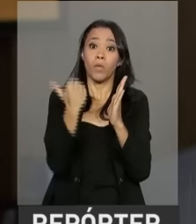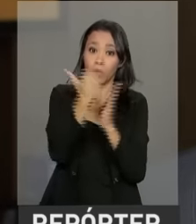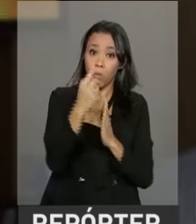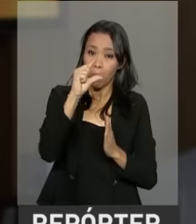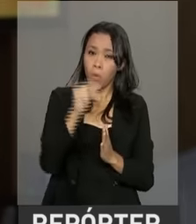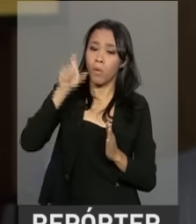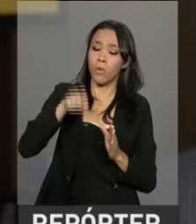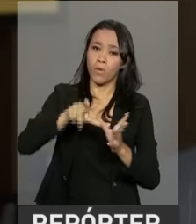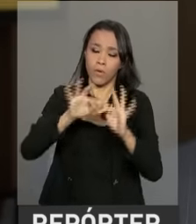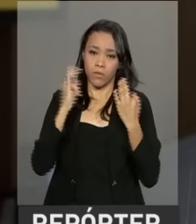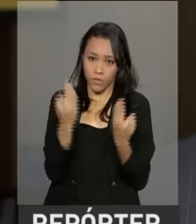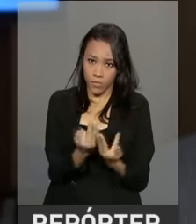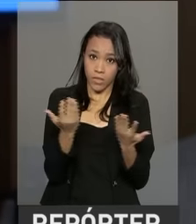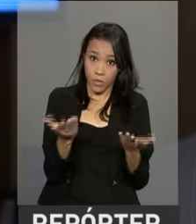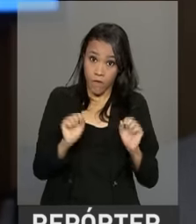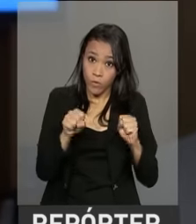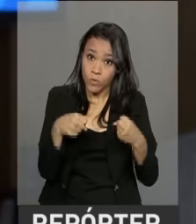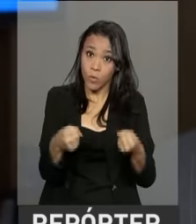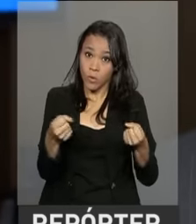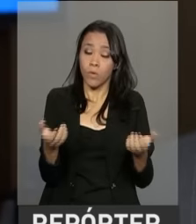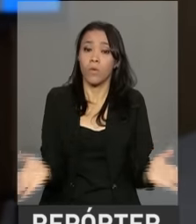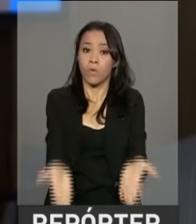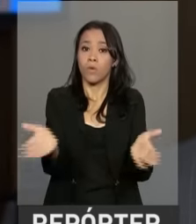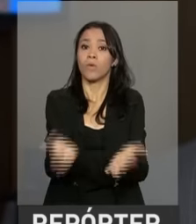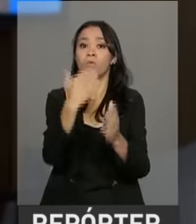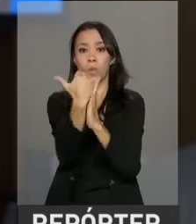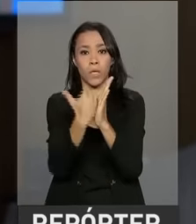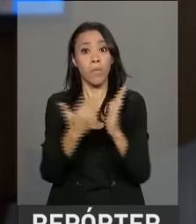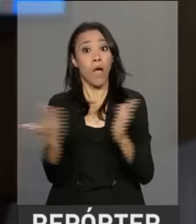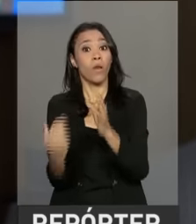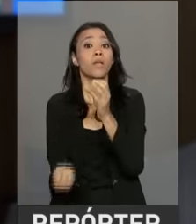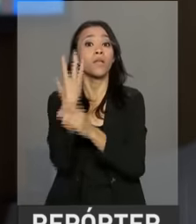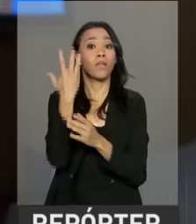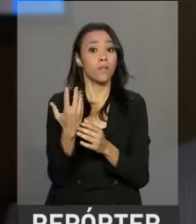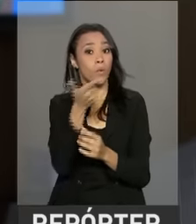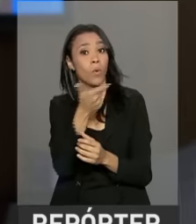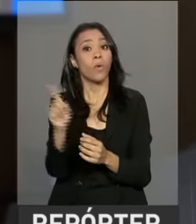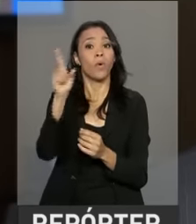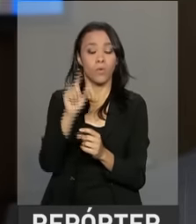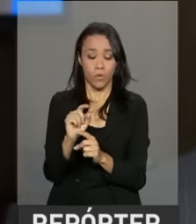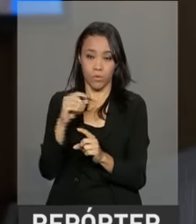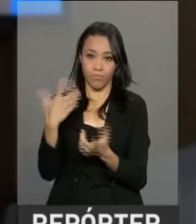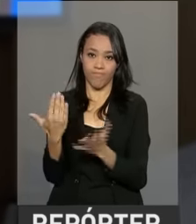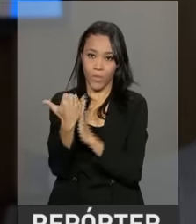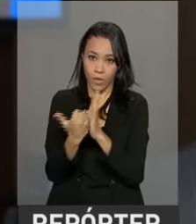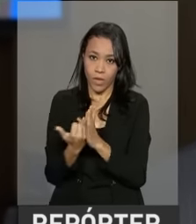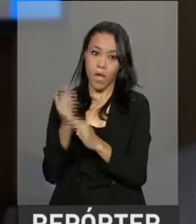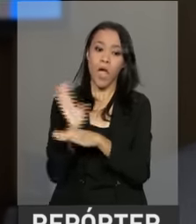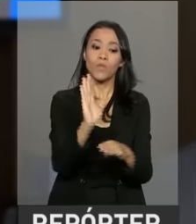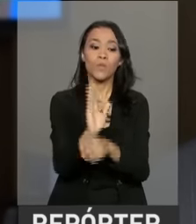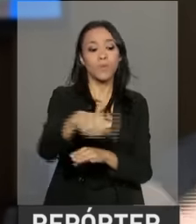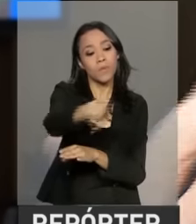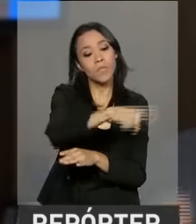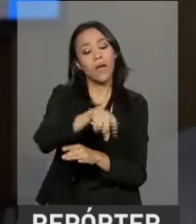ano no programa Bolsa Família então reforçou o programa e agora estamos criando programas de inclusão produtiva ajudar essas famílias a encontrar